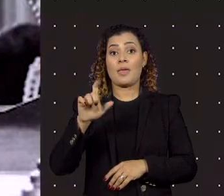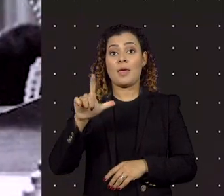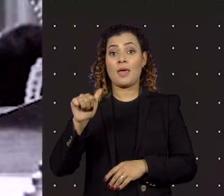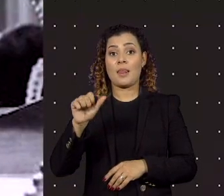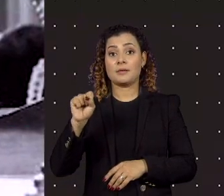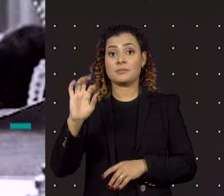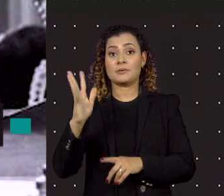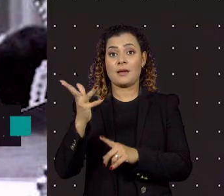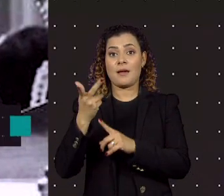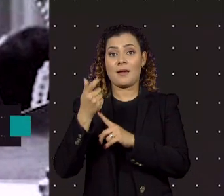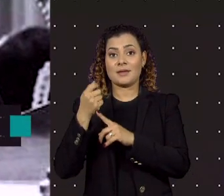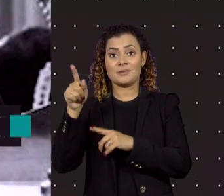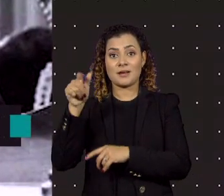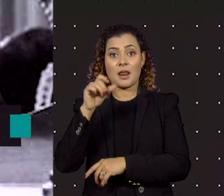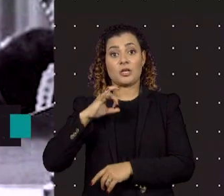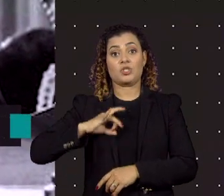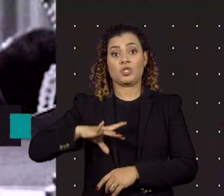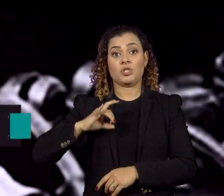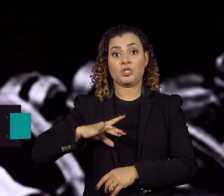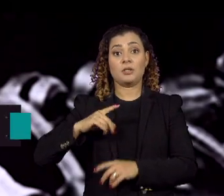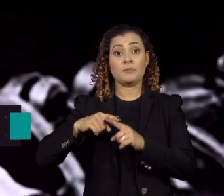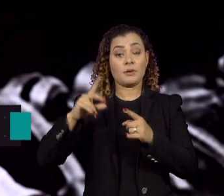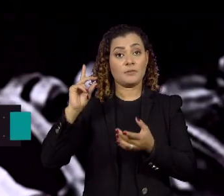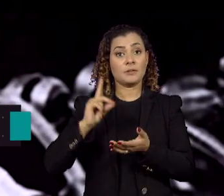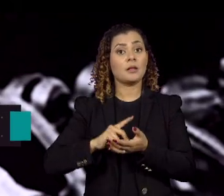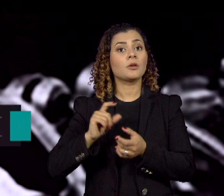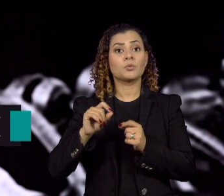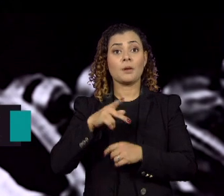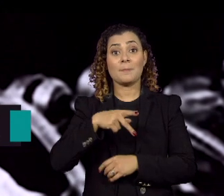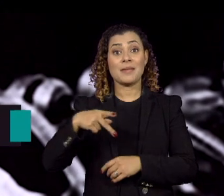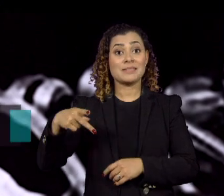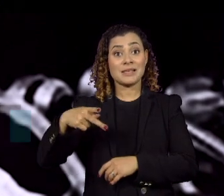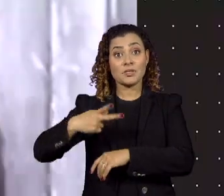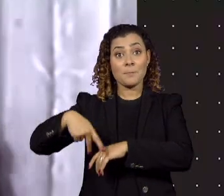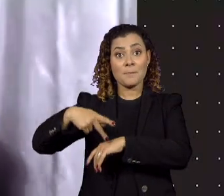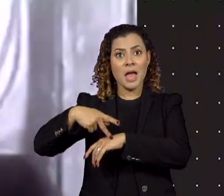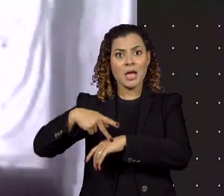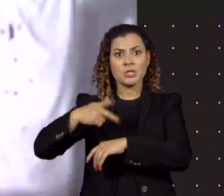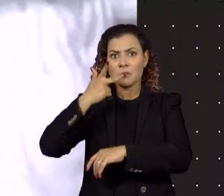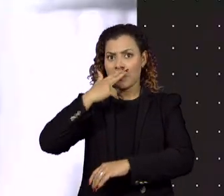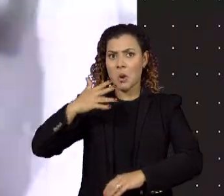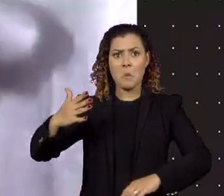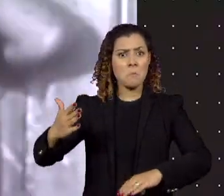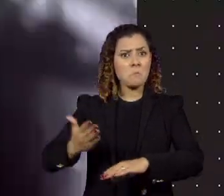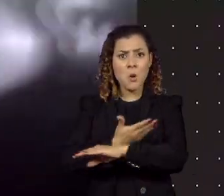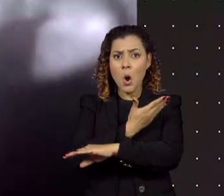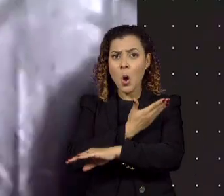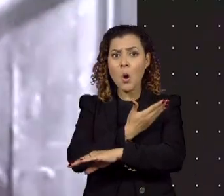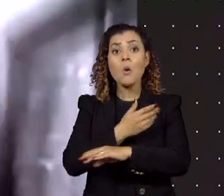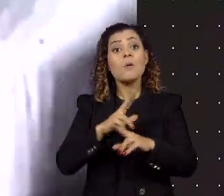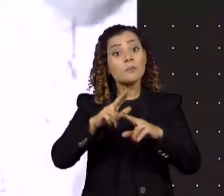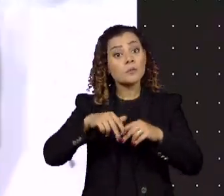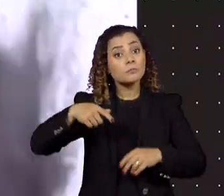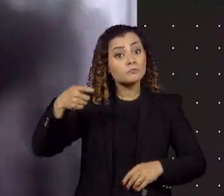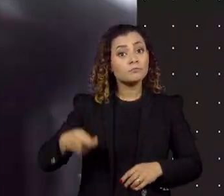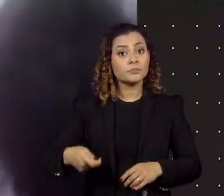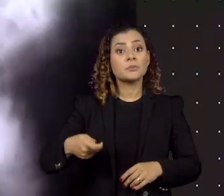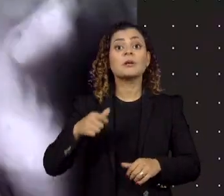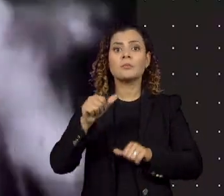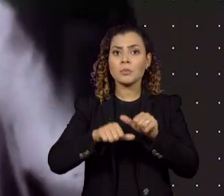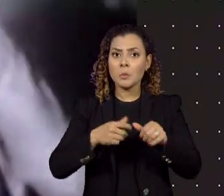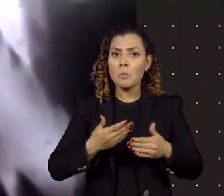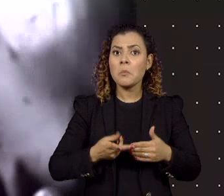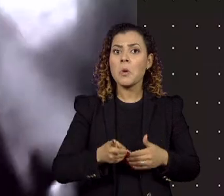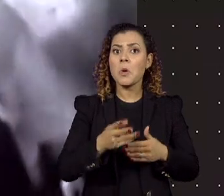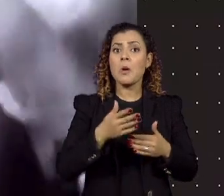quando acontece a queda de Salvador Allende, presidente do país. Nos dias de agitação política que se seguiram,